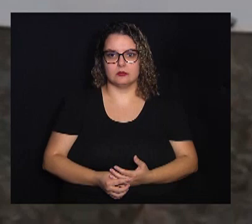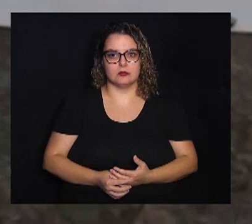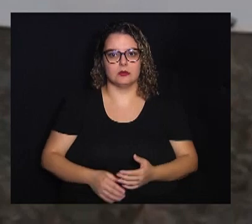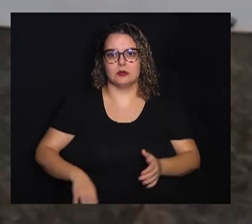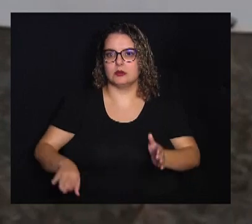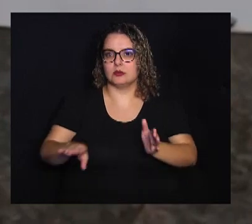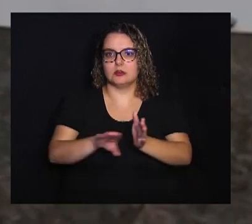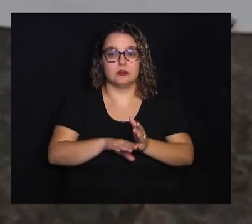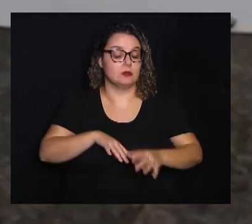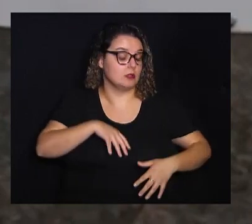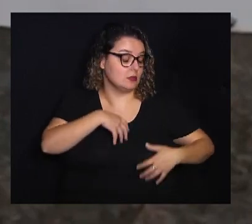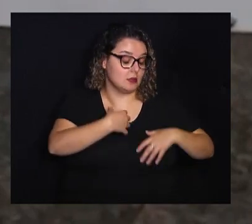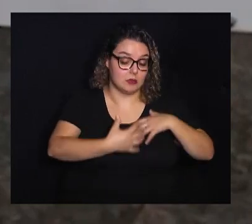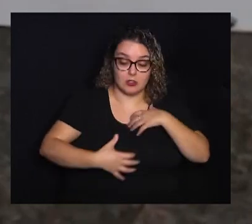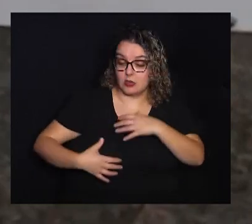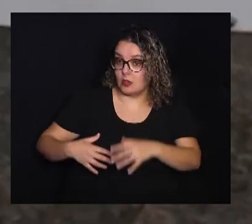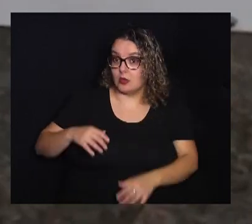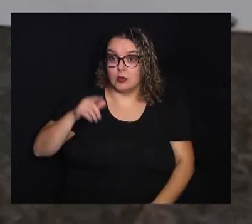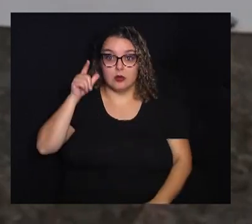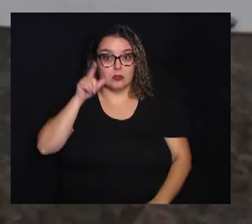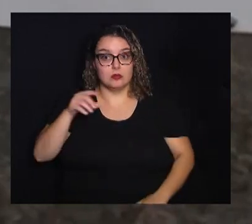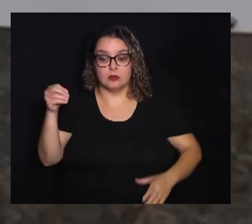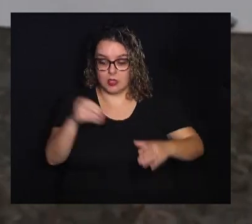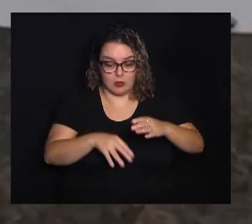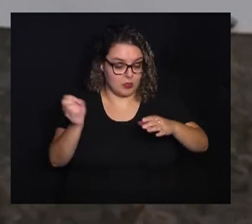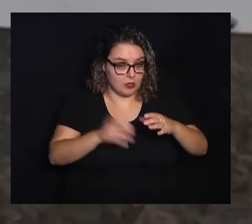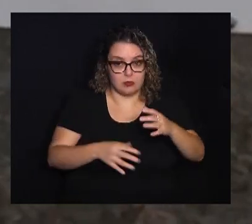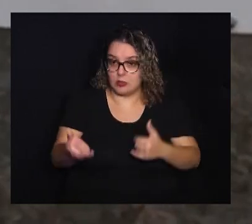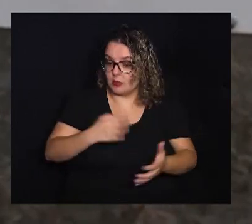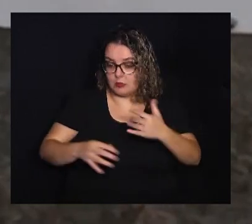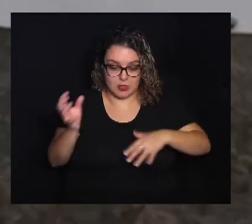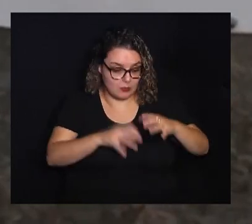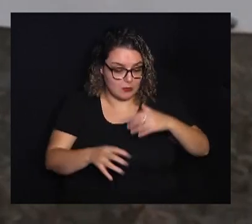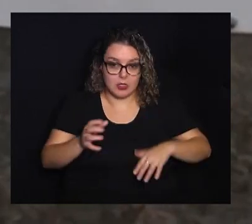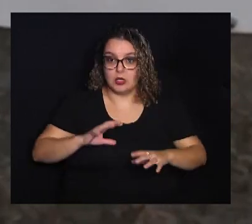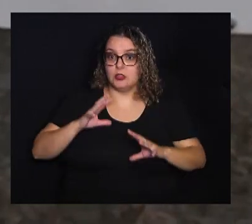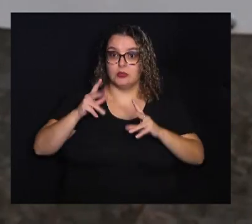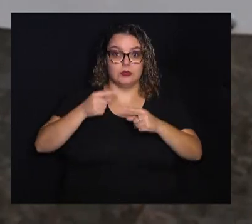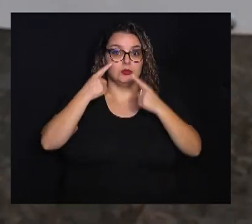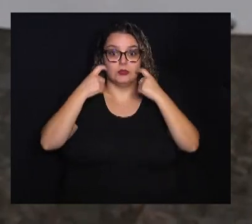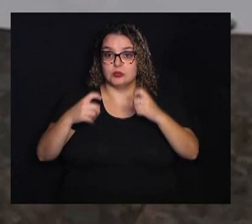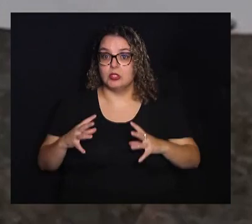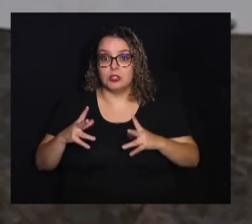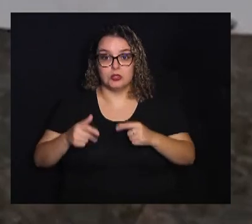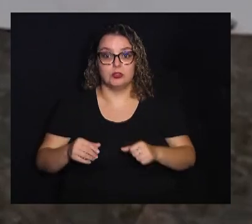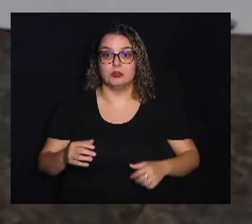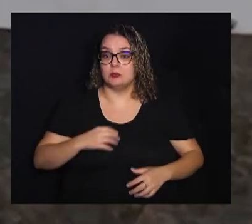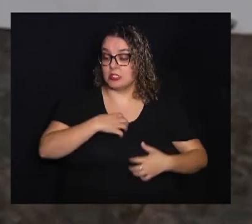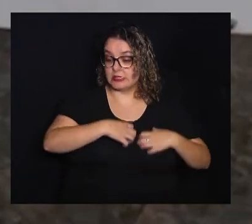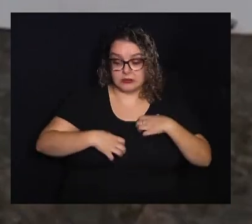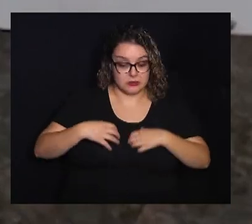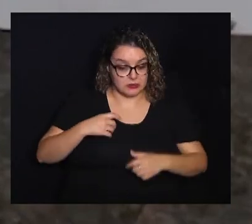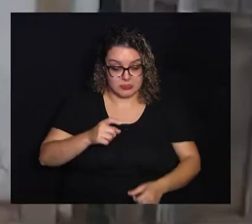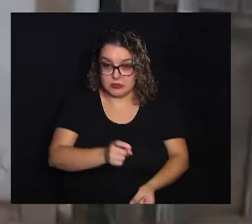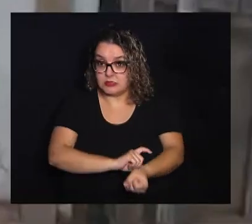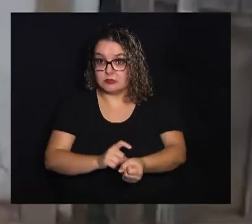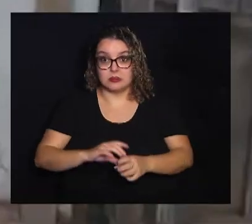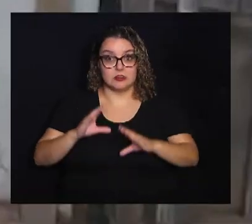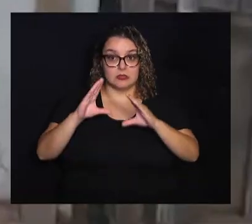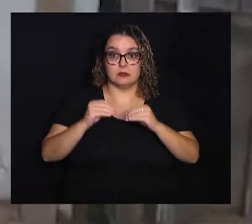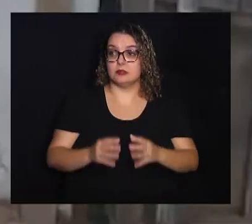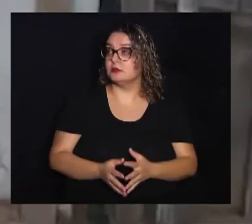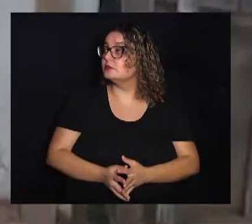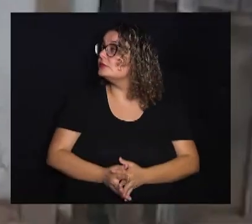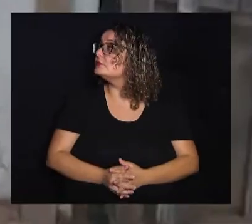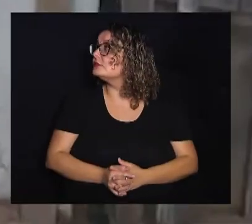já desesperado, o que dava para colocar na sacola a gente foi colocando, todo mundo chorando, todo mundo muito desesperado naquela noite. Para mim